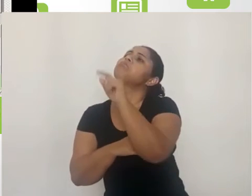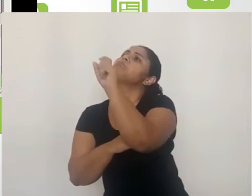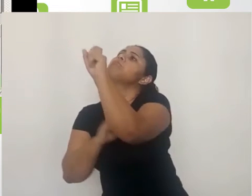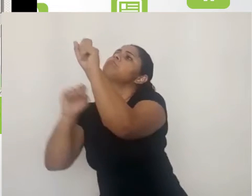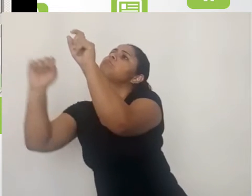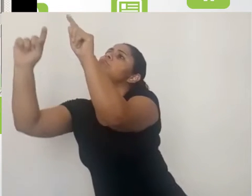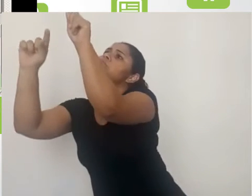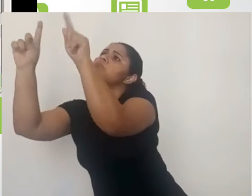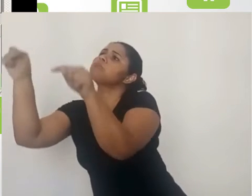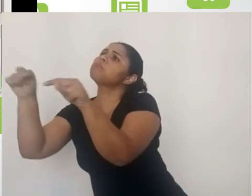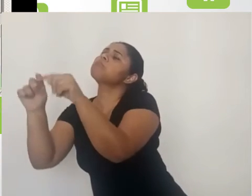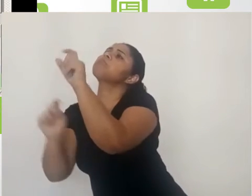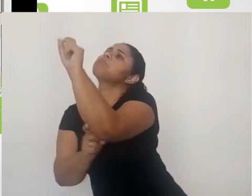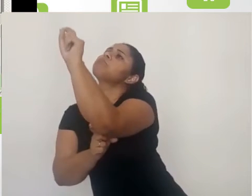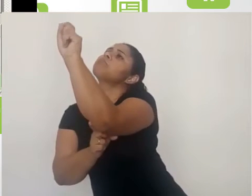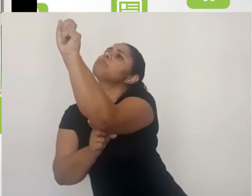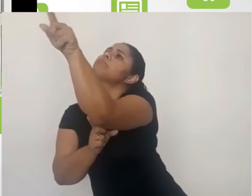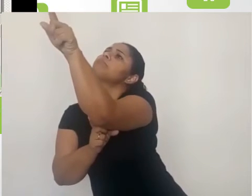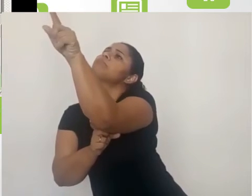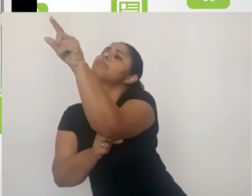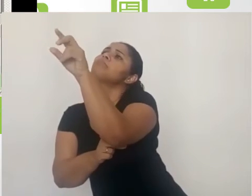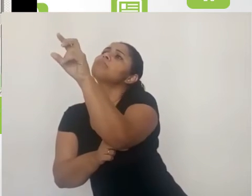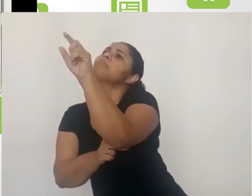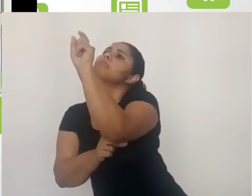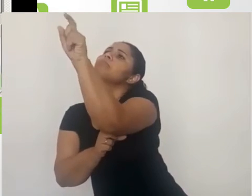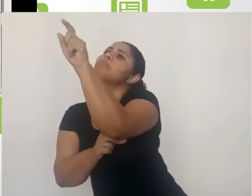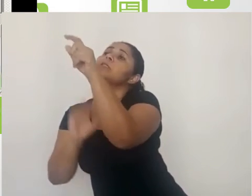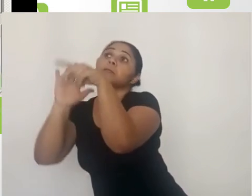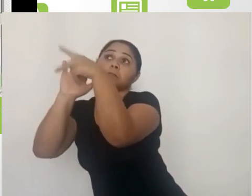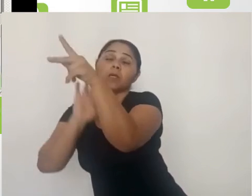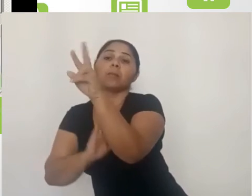ferramenta de redimensionar.